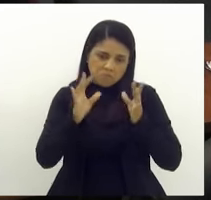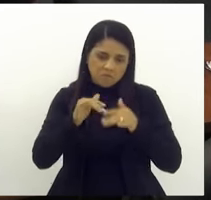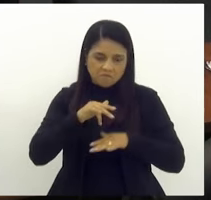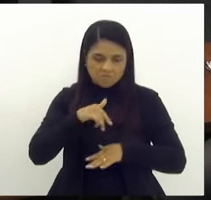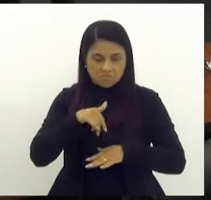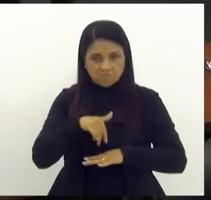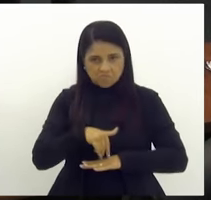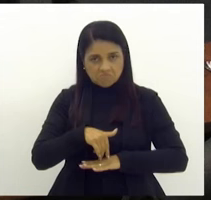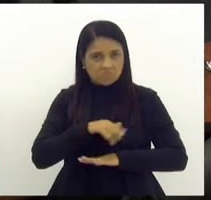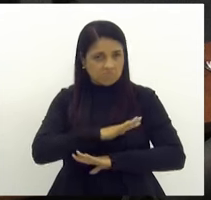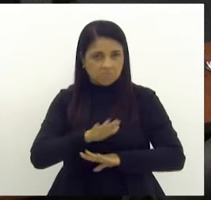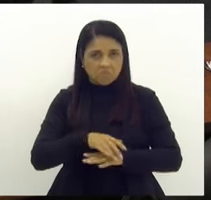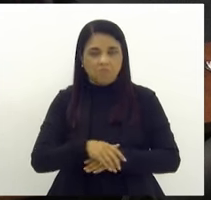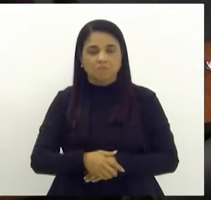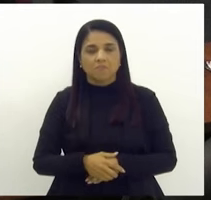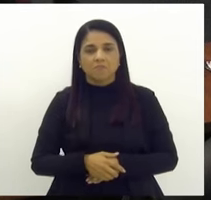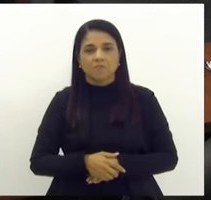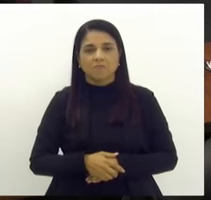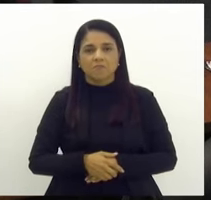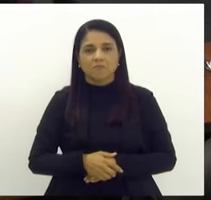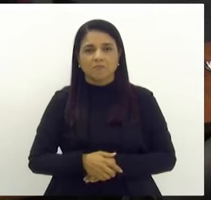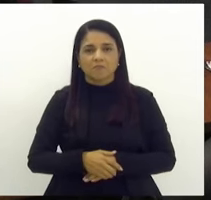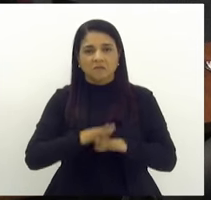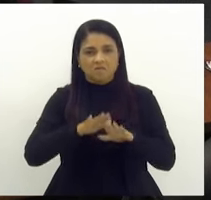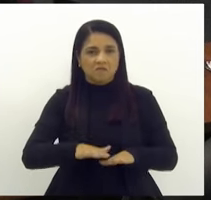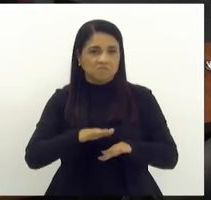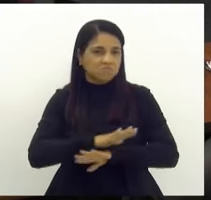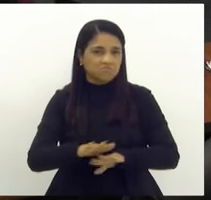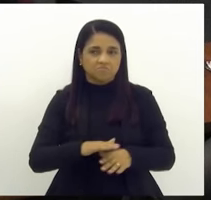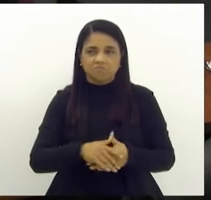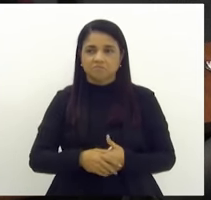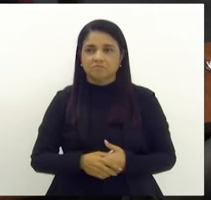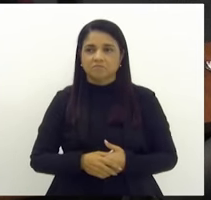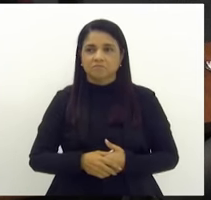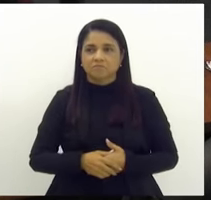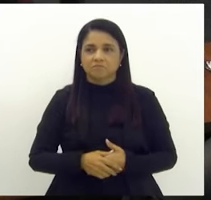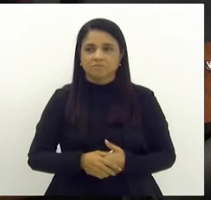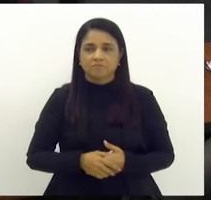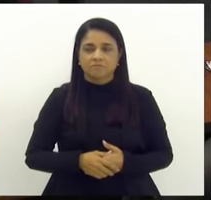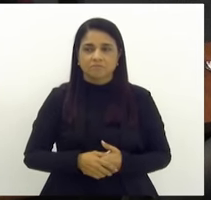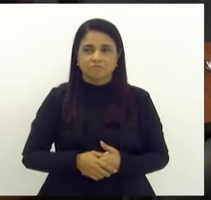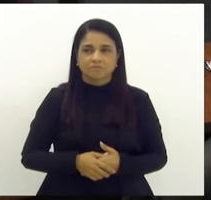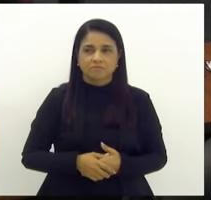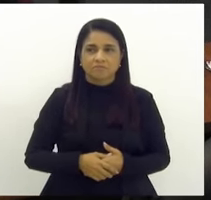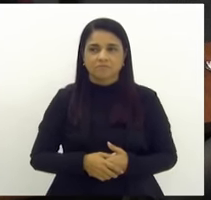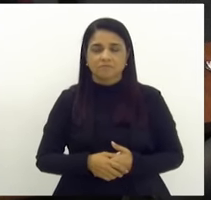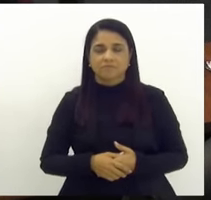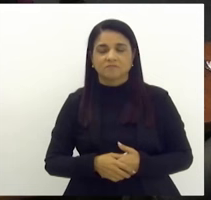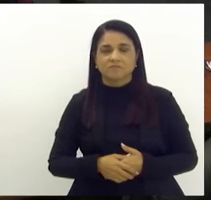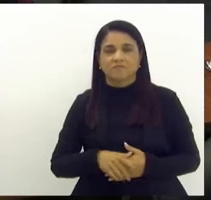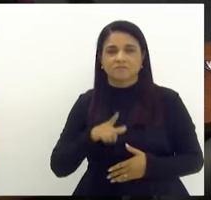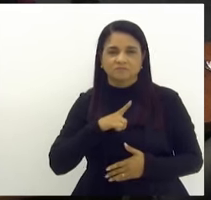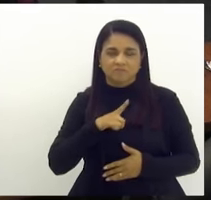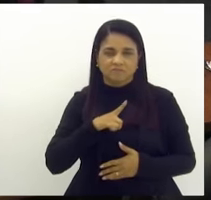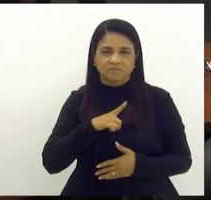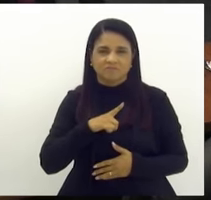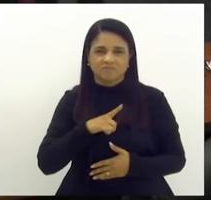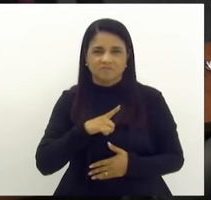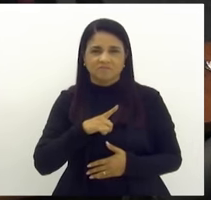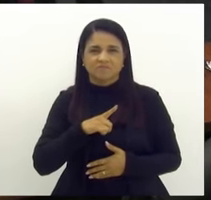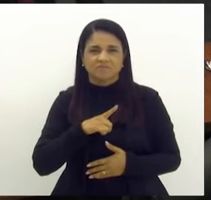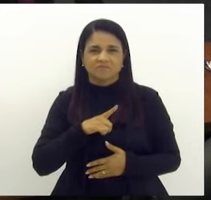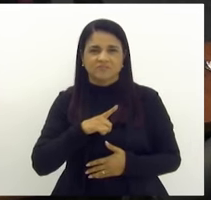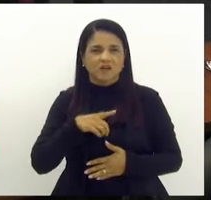bem alô alô eu não queria chover no molhado aqui eu acho que muita gente já